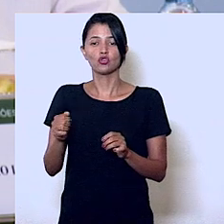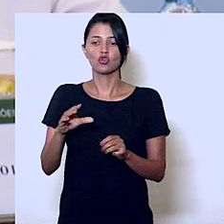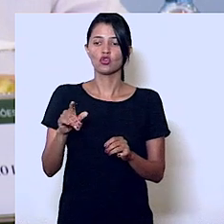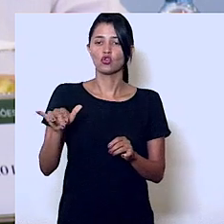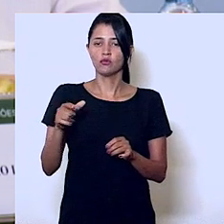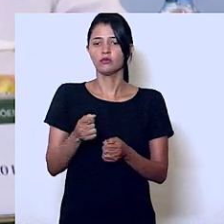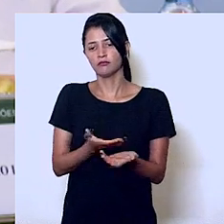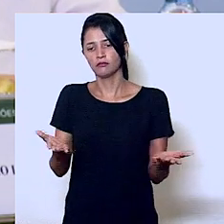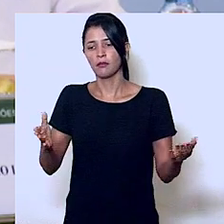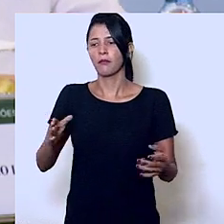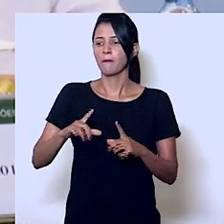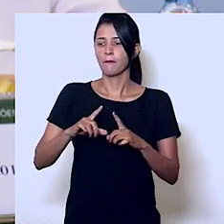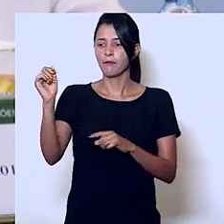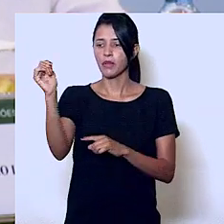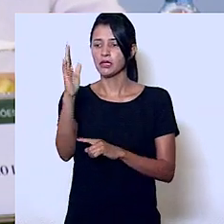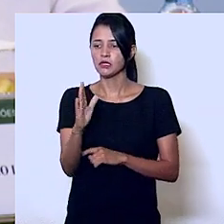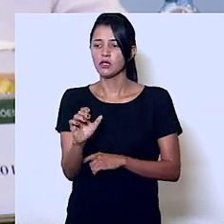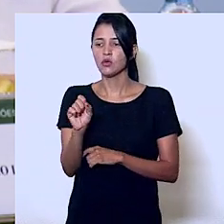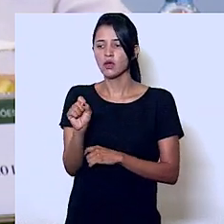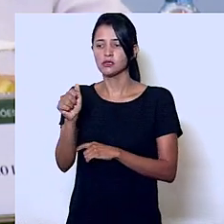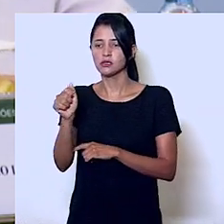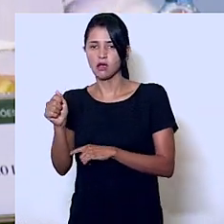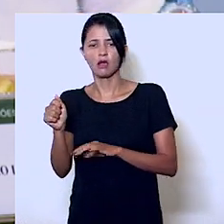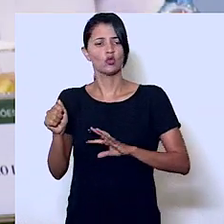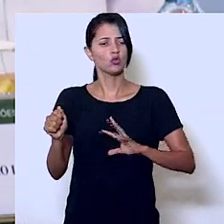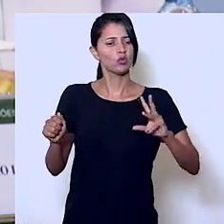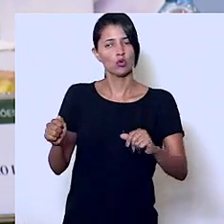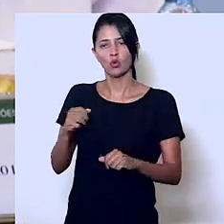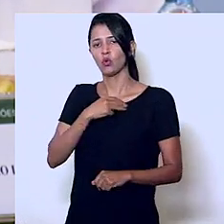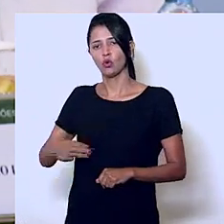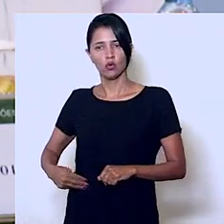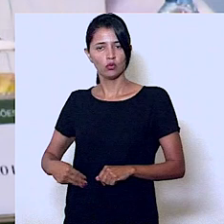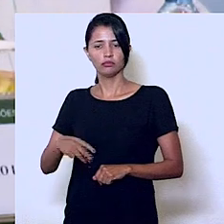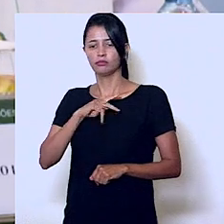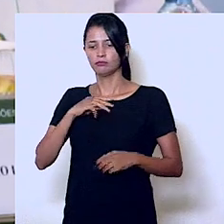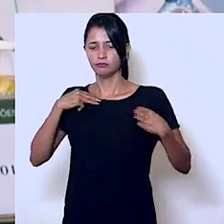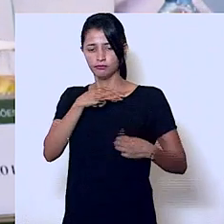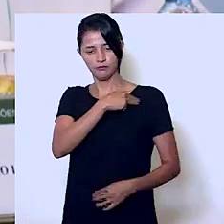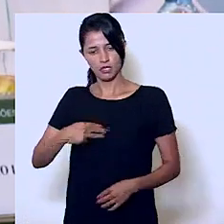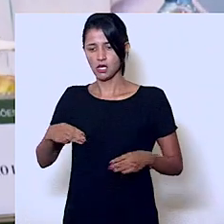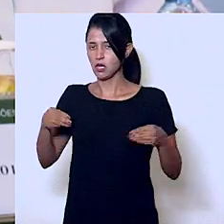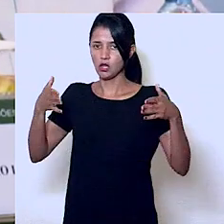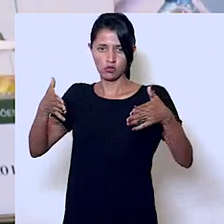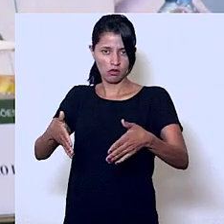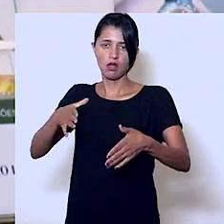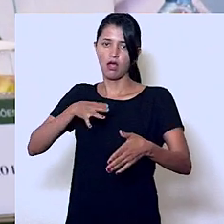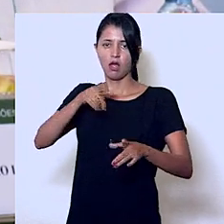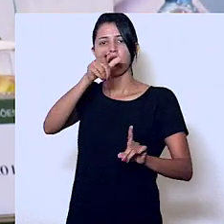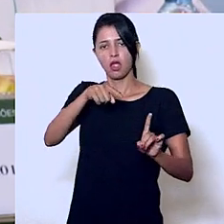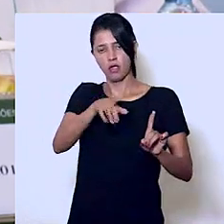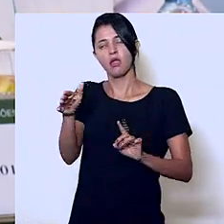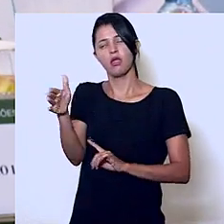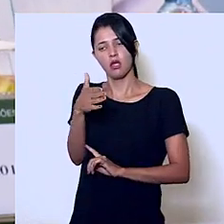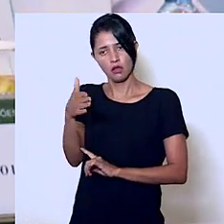o governo todo, os ministros econômicos, e o Paulo Tarso lá também. Mas quem contou foi, eu até mencionei